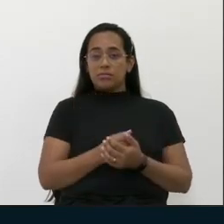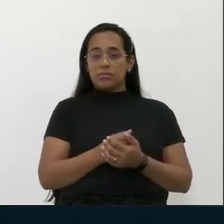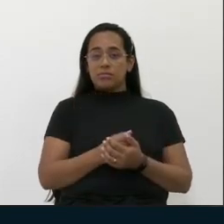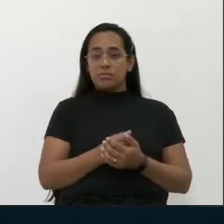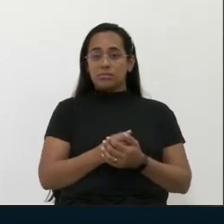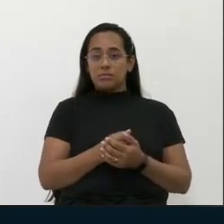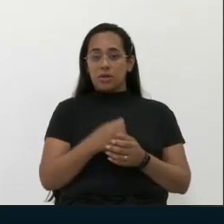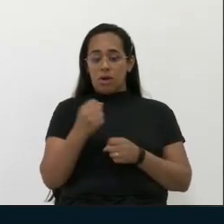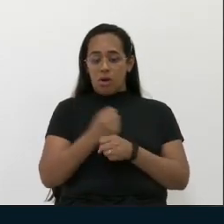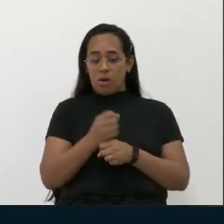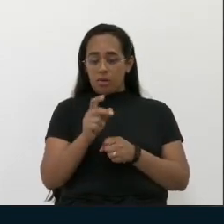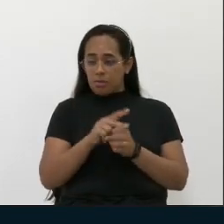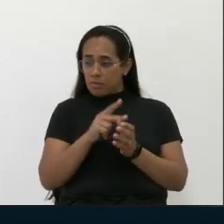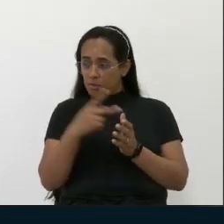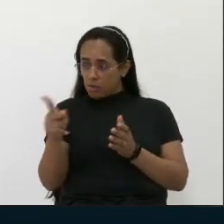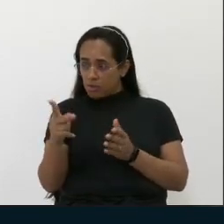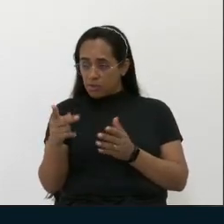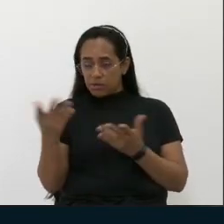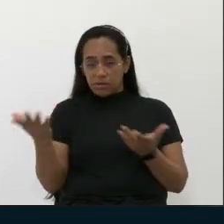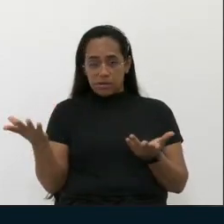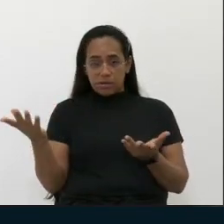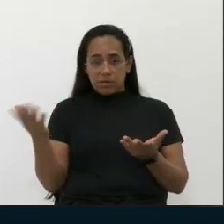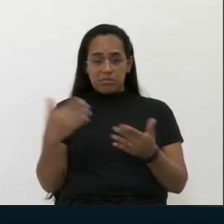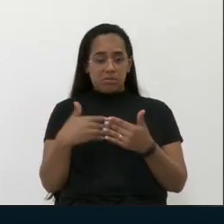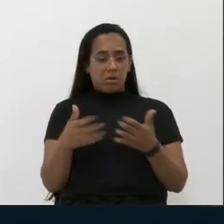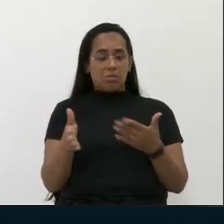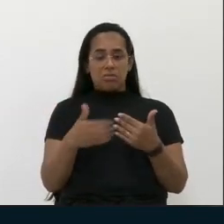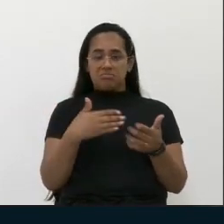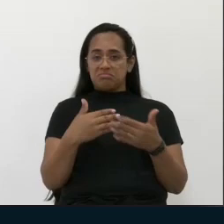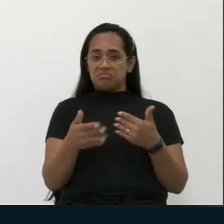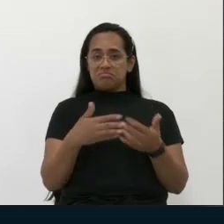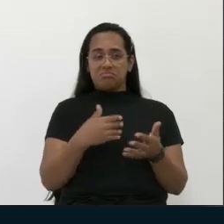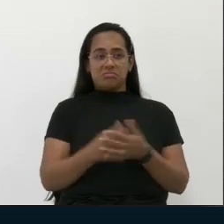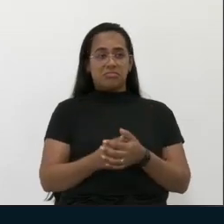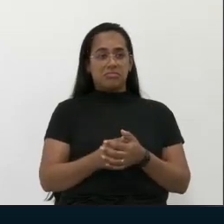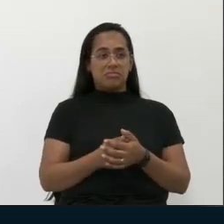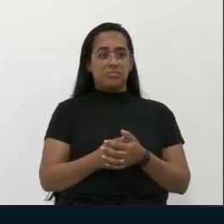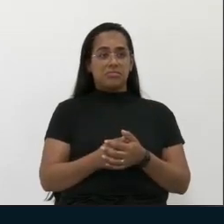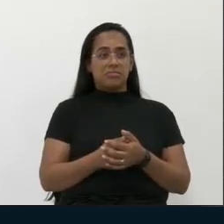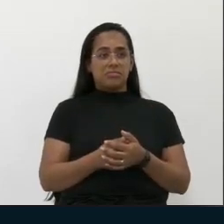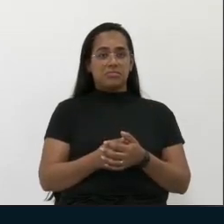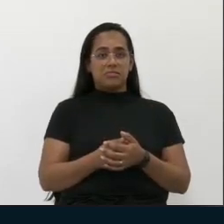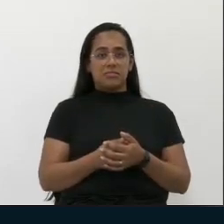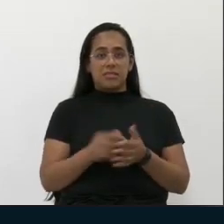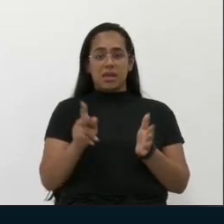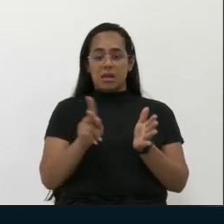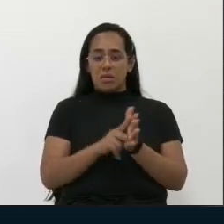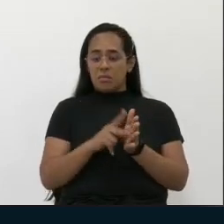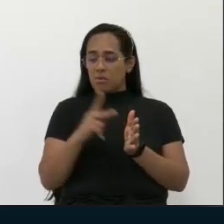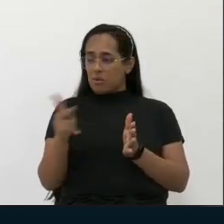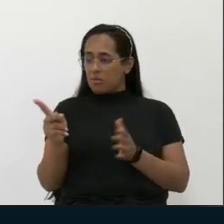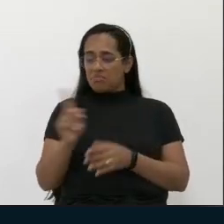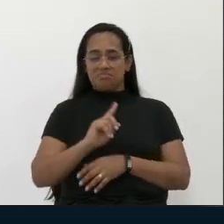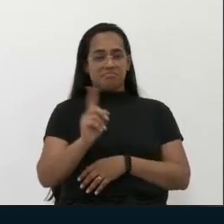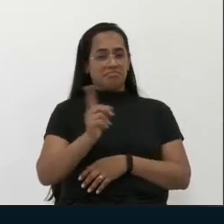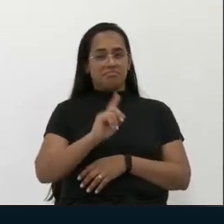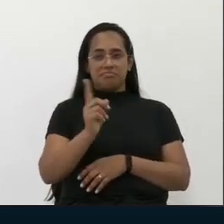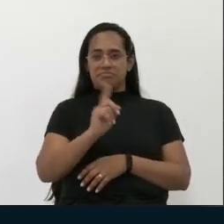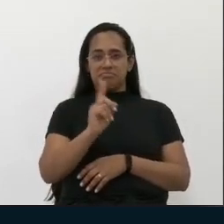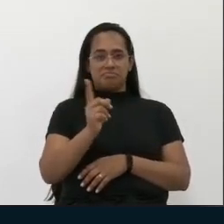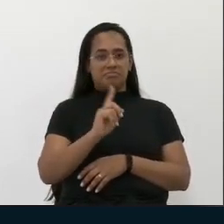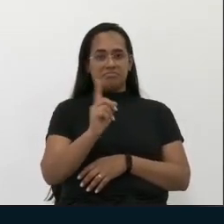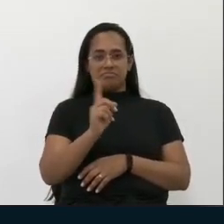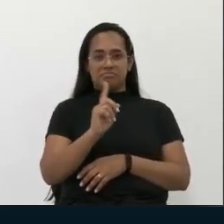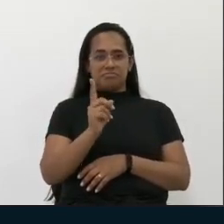Só fez live, vídeo... e não cortou a fita. Por que não cortou a fita? Porque a obra não é dele. Ou vocês têm alguma dúvida se a obra fosse dele, ele já não